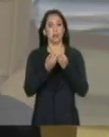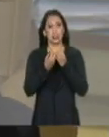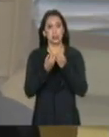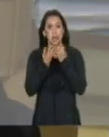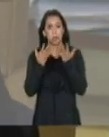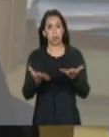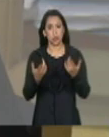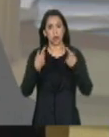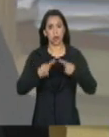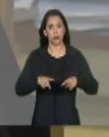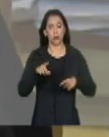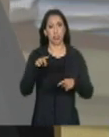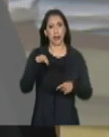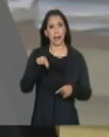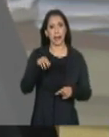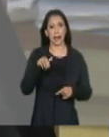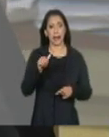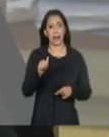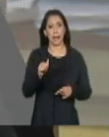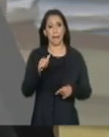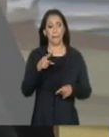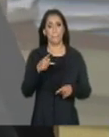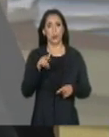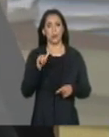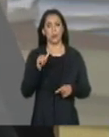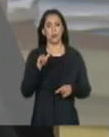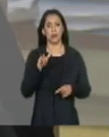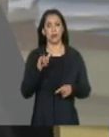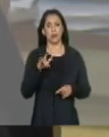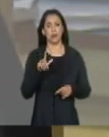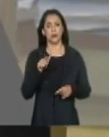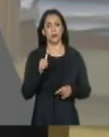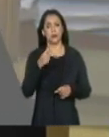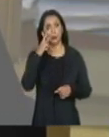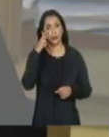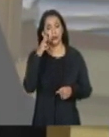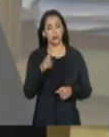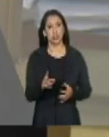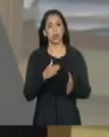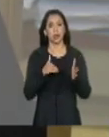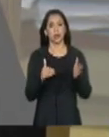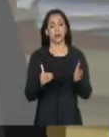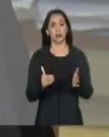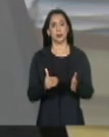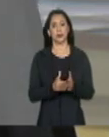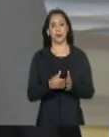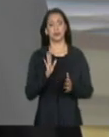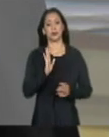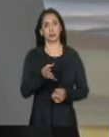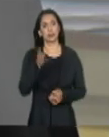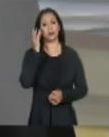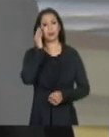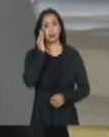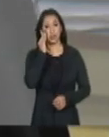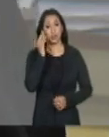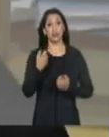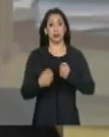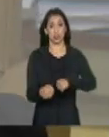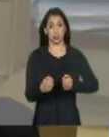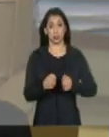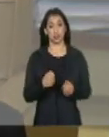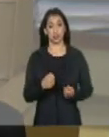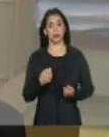Quer dizer, técnica de amedrontamento. Tudo isto nós passamos e precisamos saber. Veja,